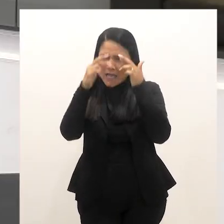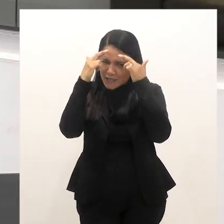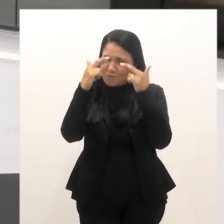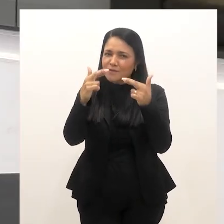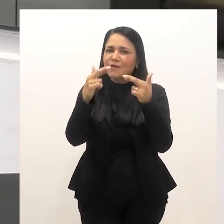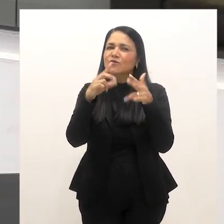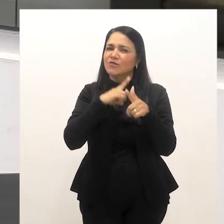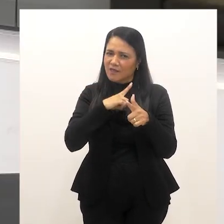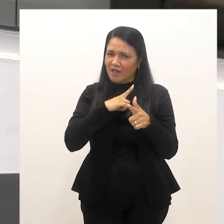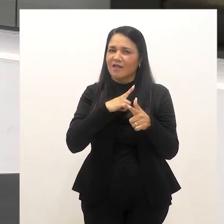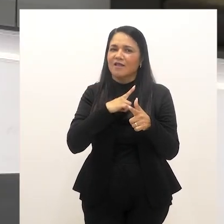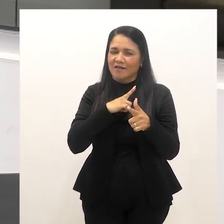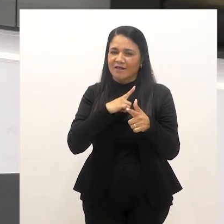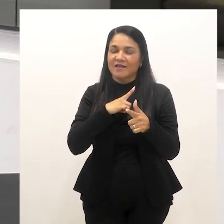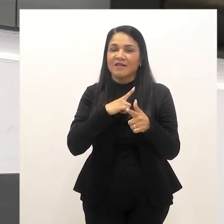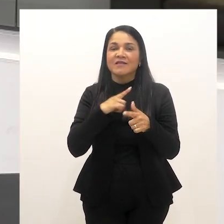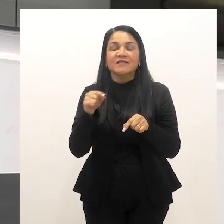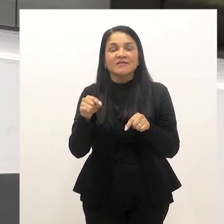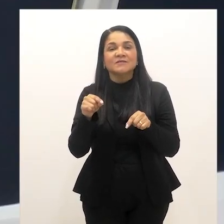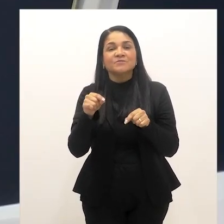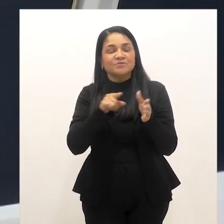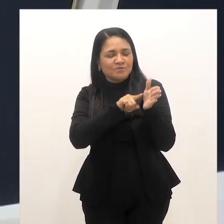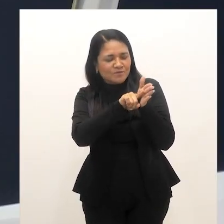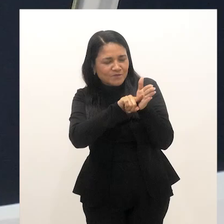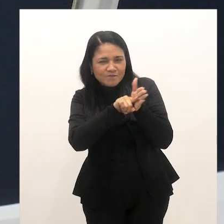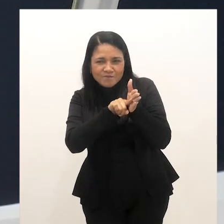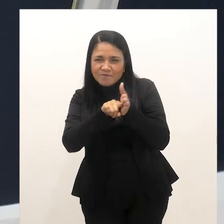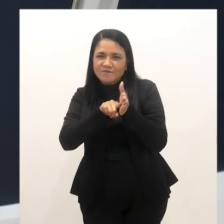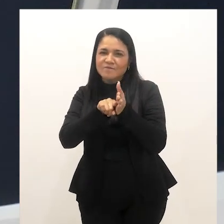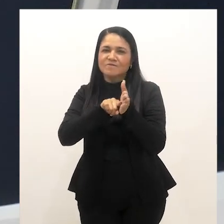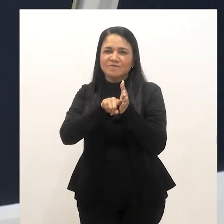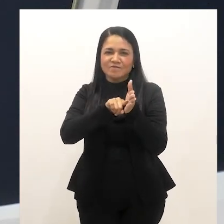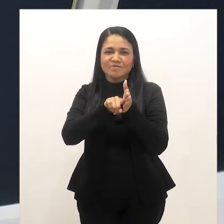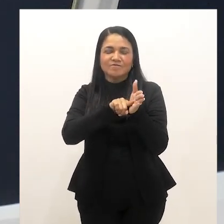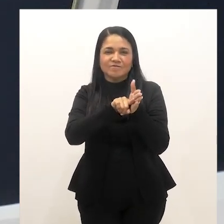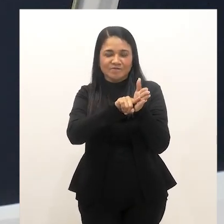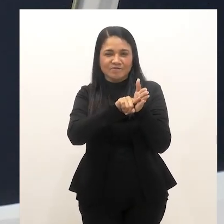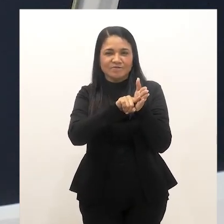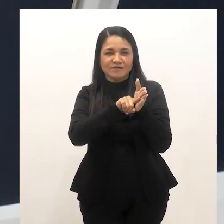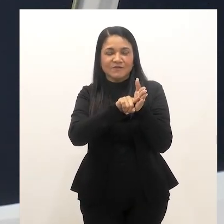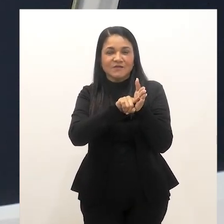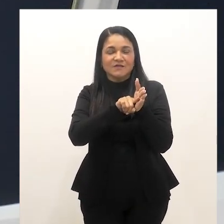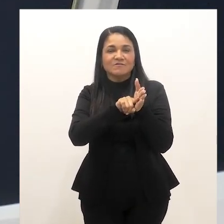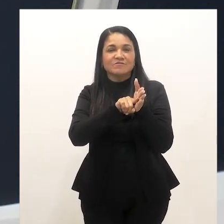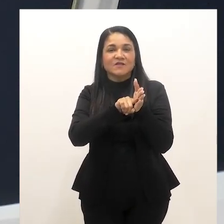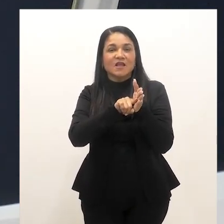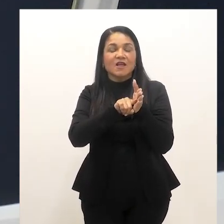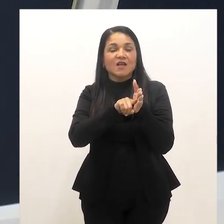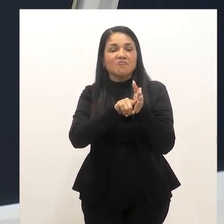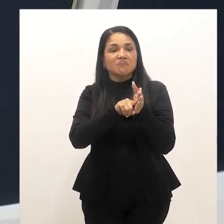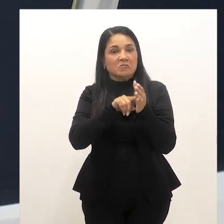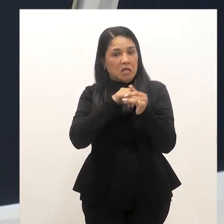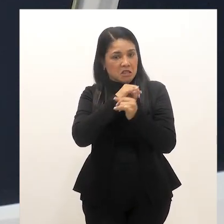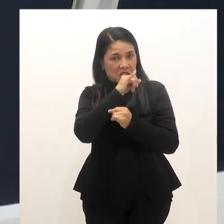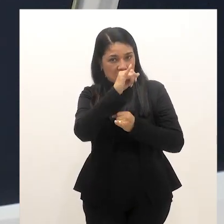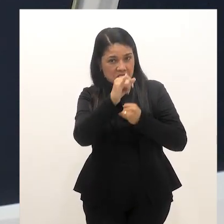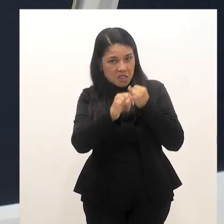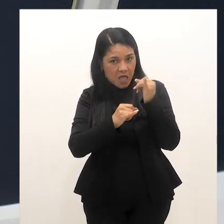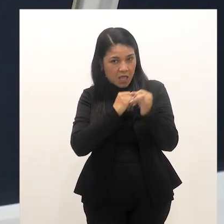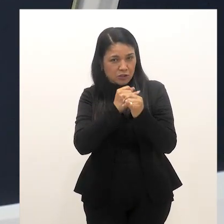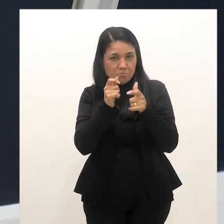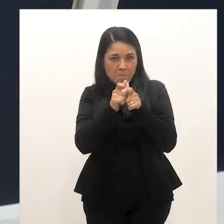busca e muita pesquisa, né? Sim. E assim, a pesquisa, a maior parte da pesquisa eu fiz